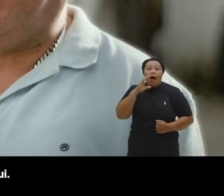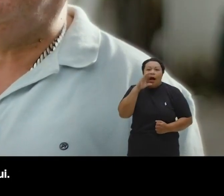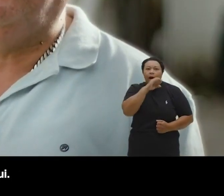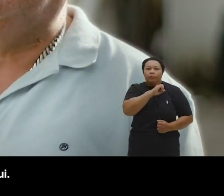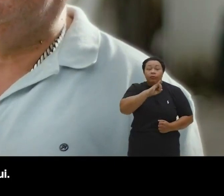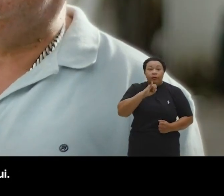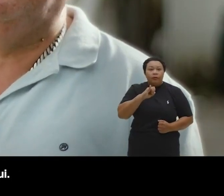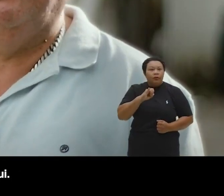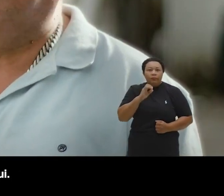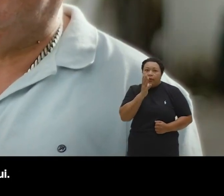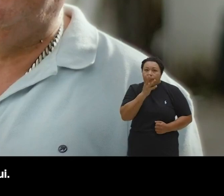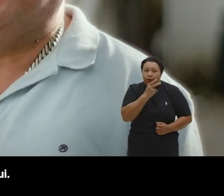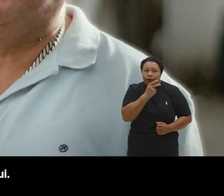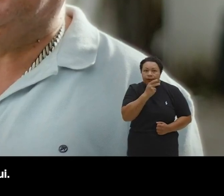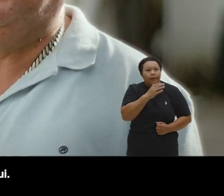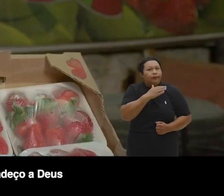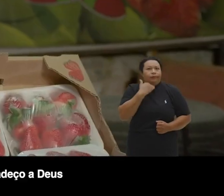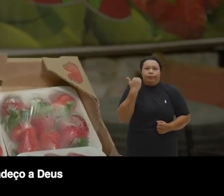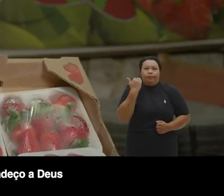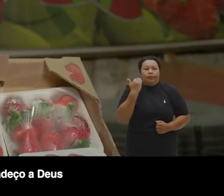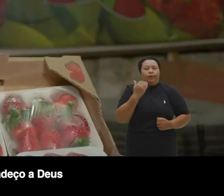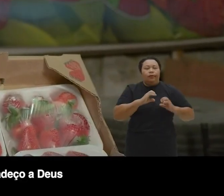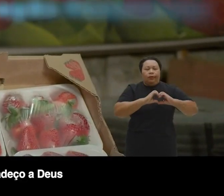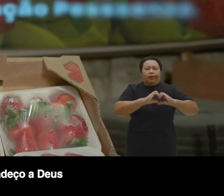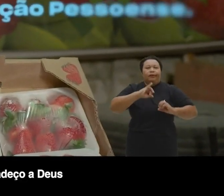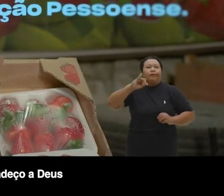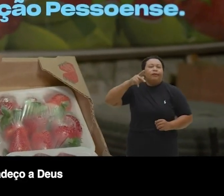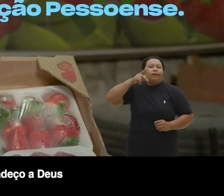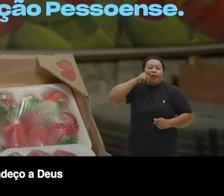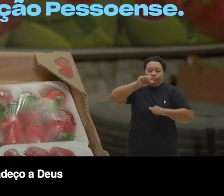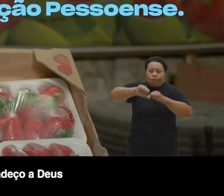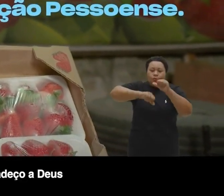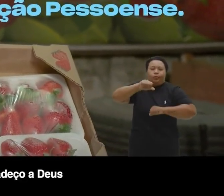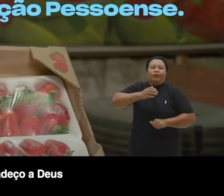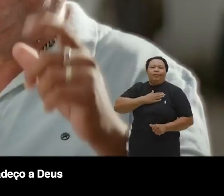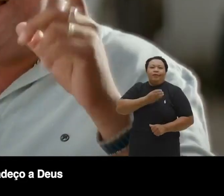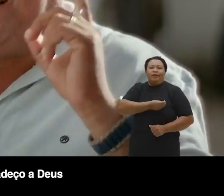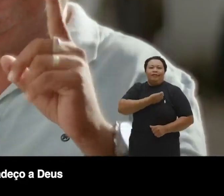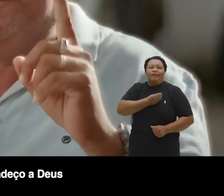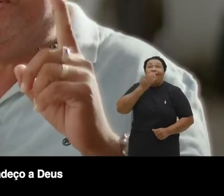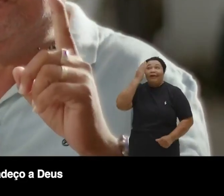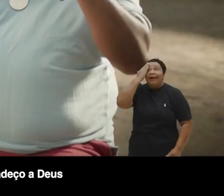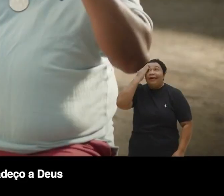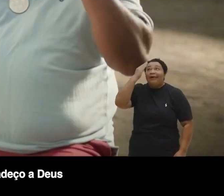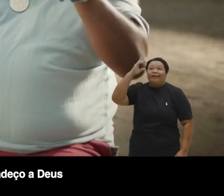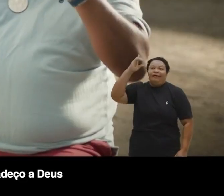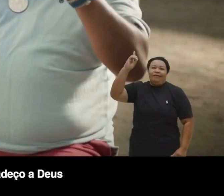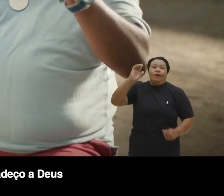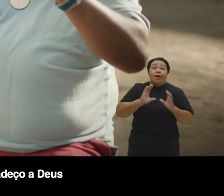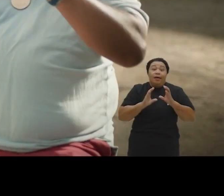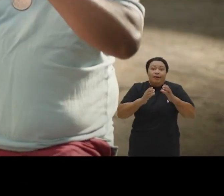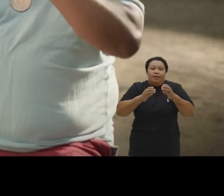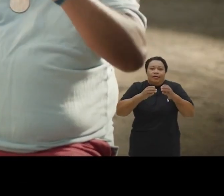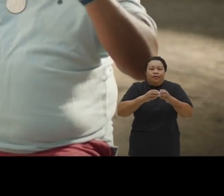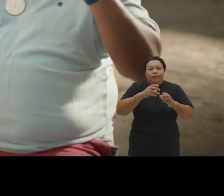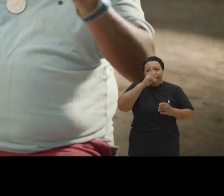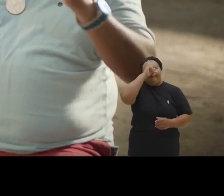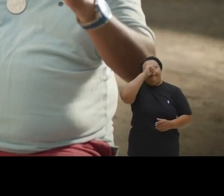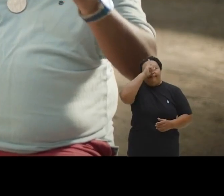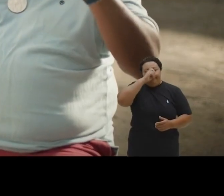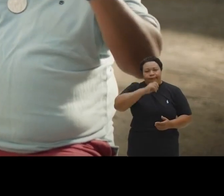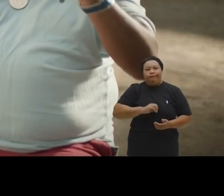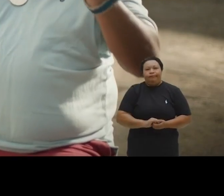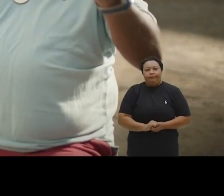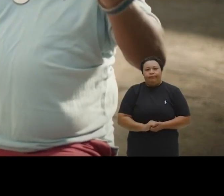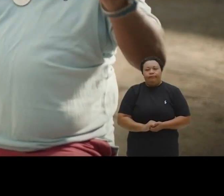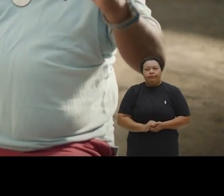fosse tão rápido, eu não estava mais aqui. Coração Pessoense mudou a minha vida. E agradeço a Deus e a toda a